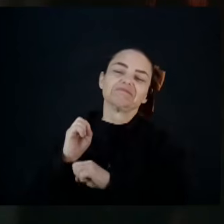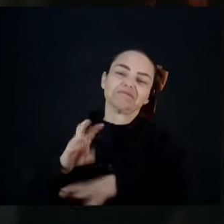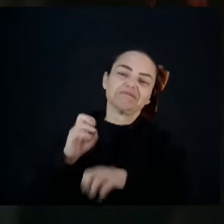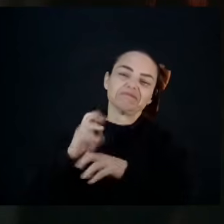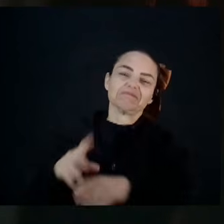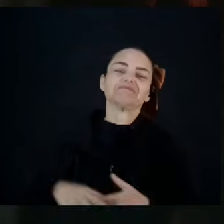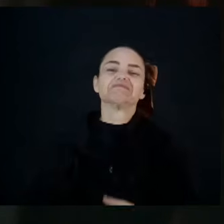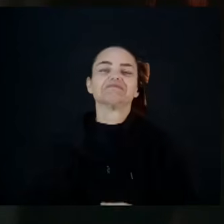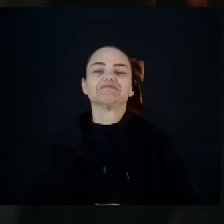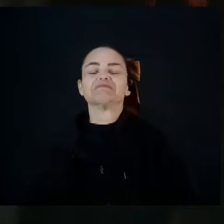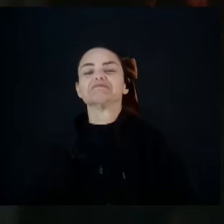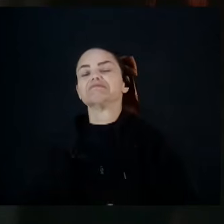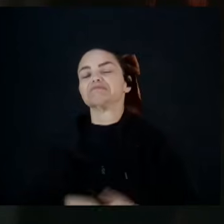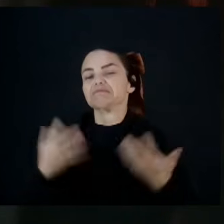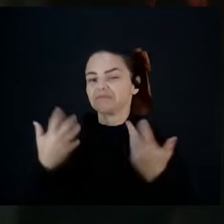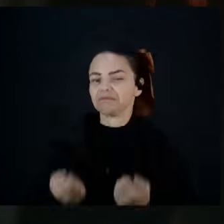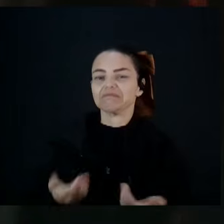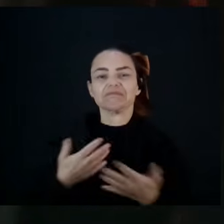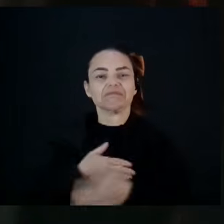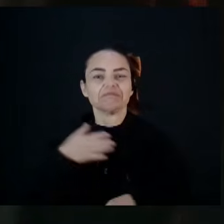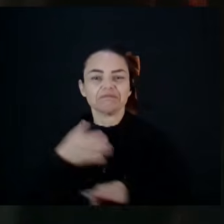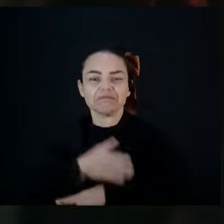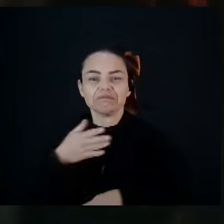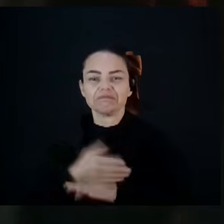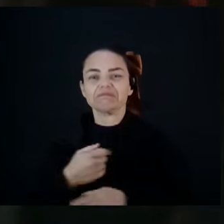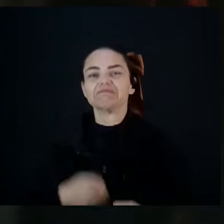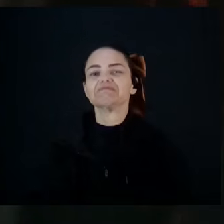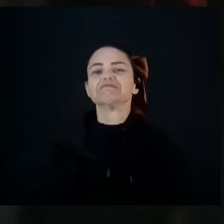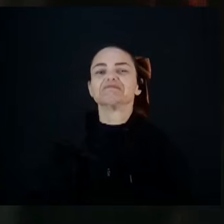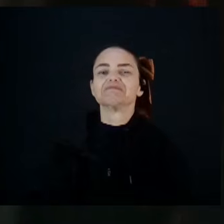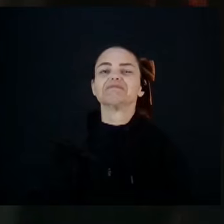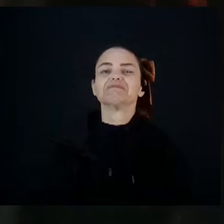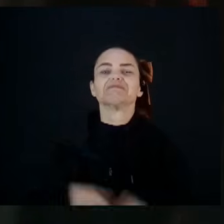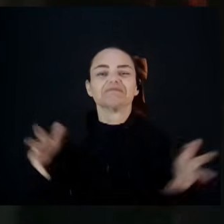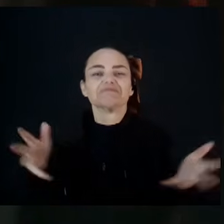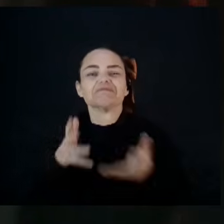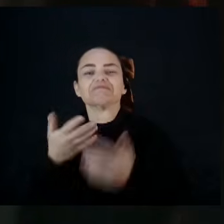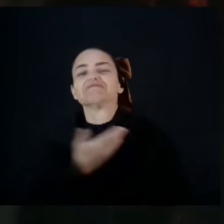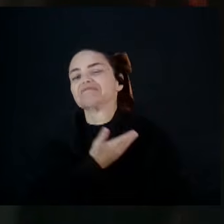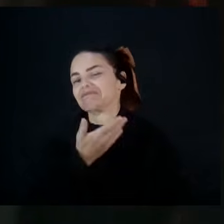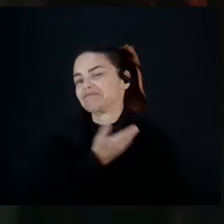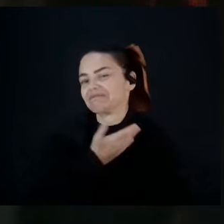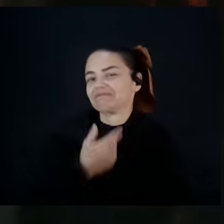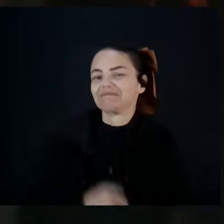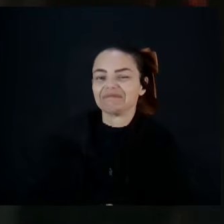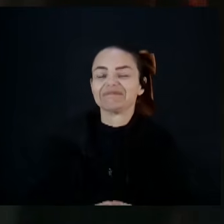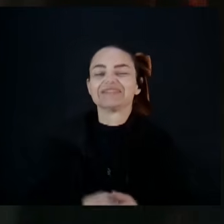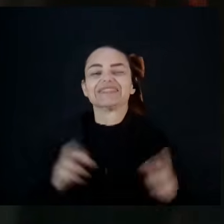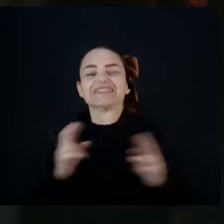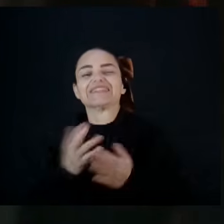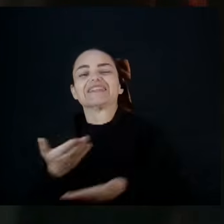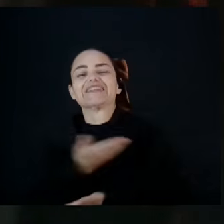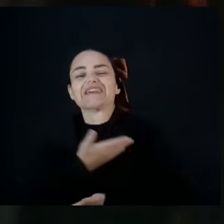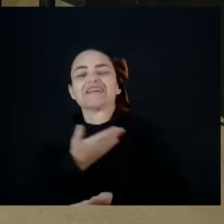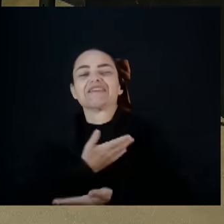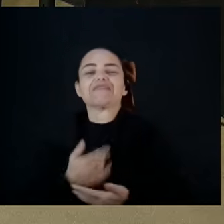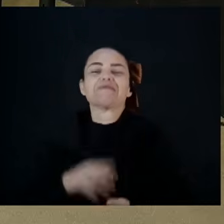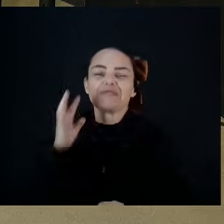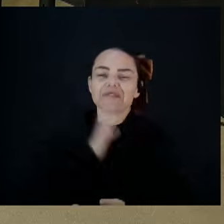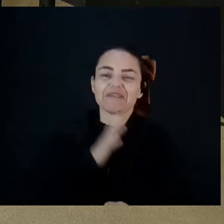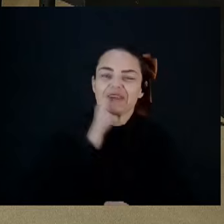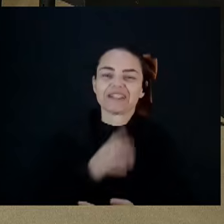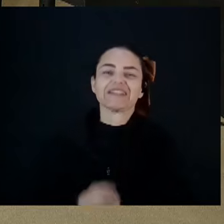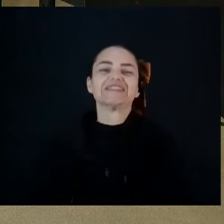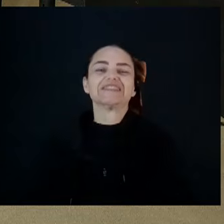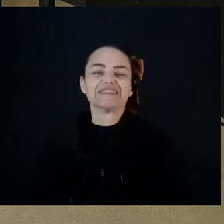um aceite e vêm participar com a gente também proporciona aí relacionamentos, amizades, e isso é bom demais.